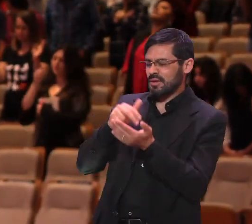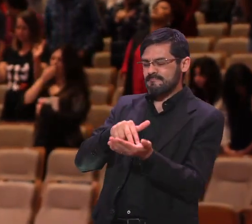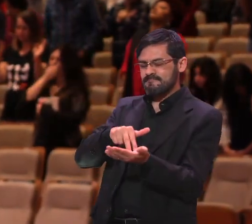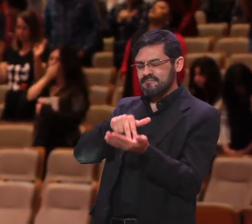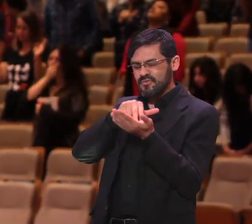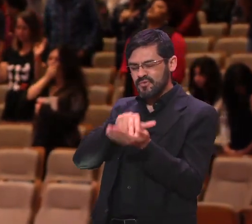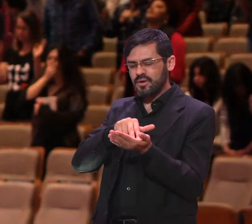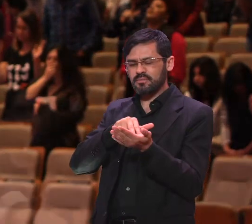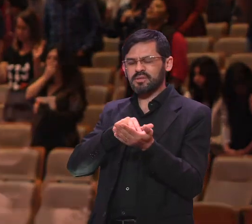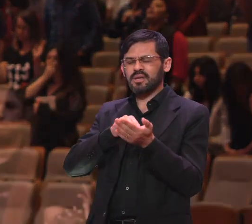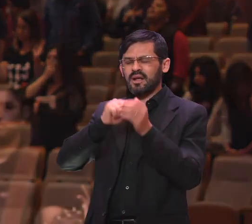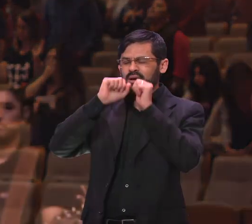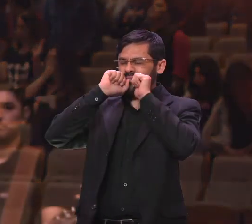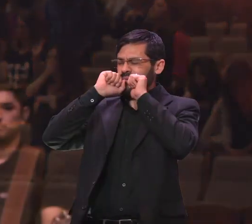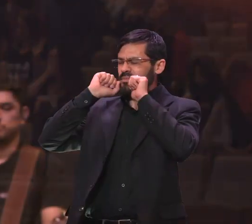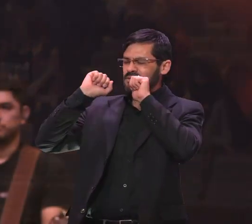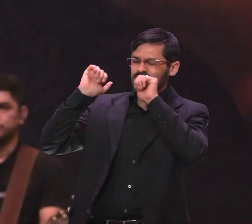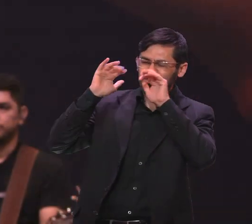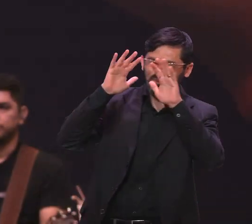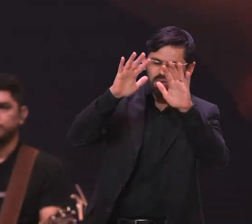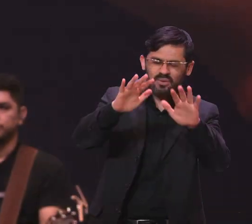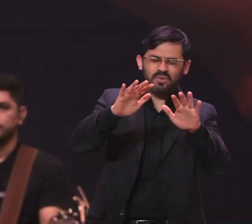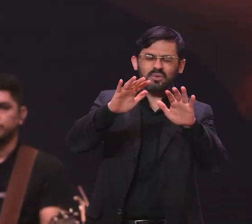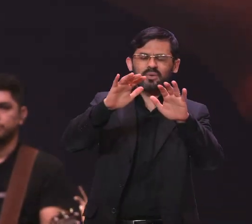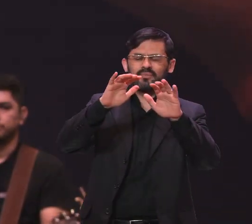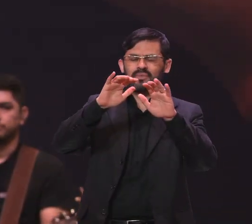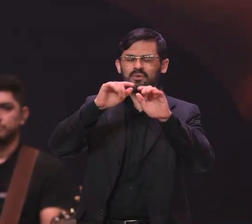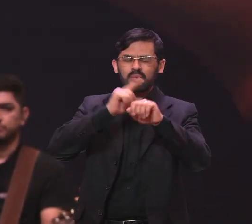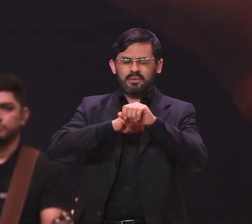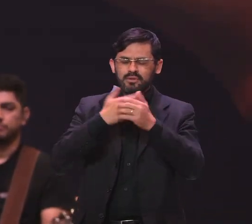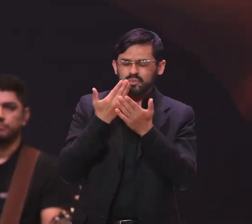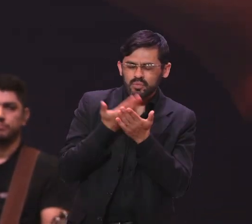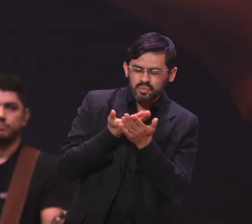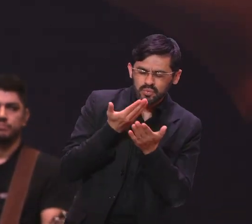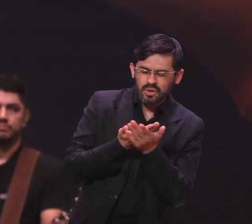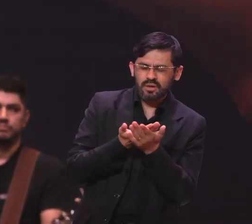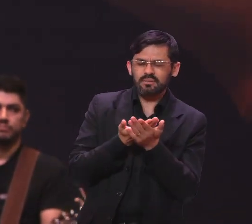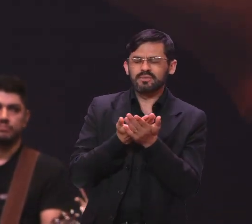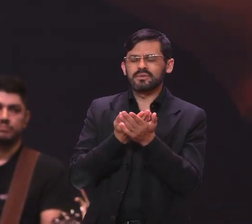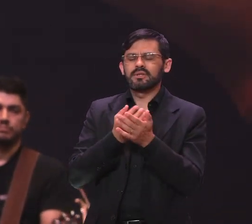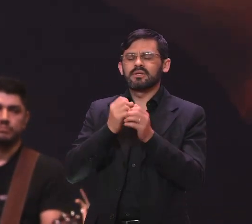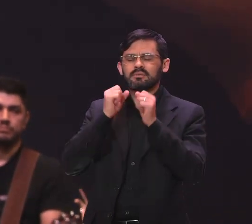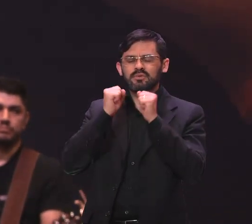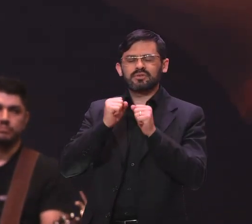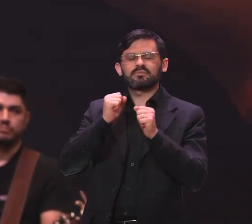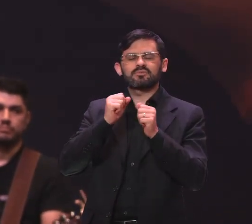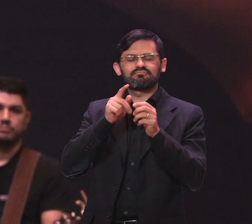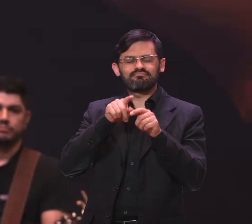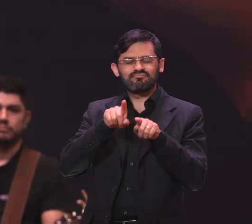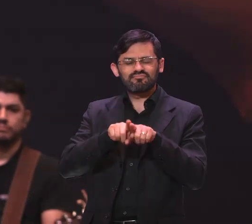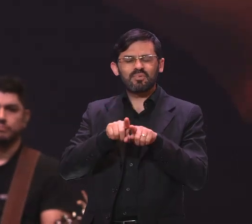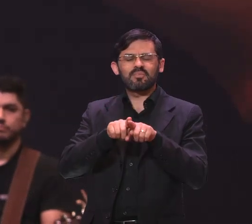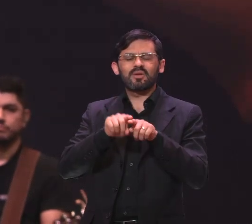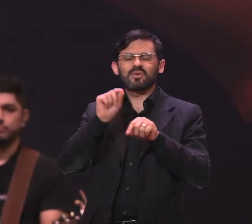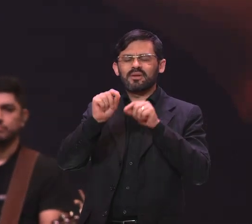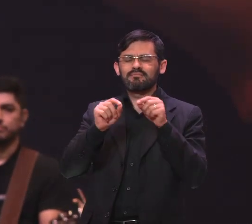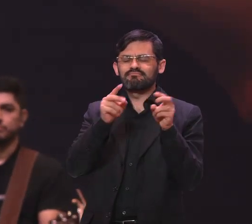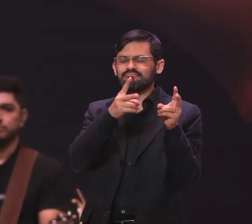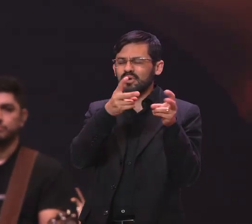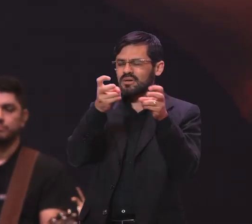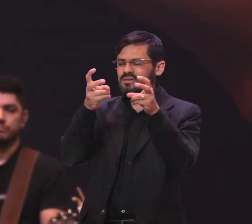nela. Abençoa, Deus, isso que estudamos, que possamos ver esta palavra